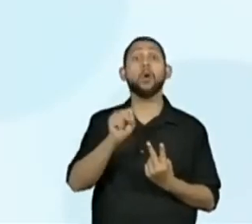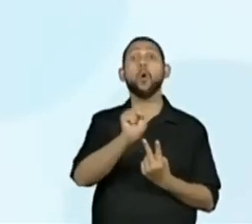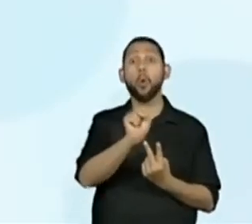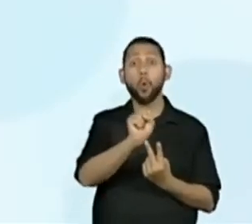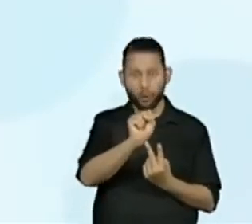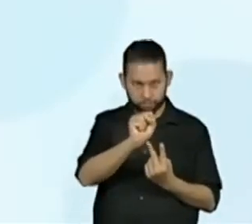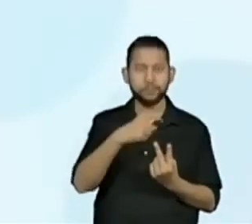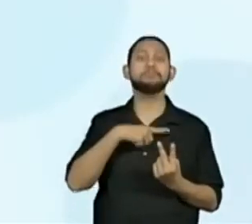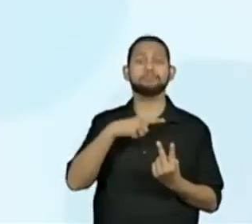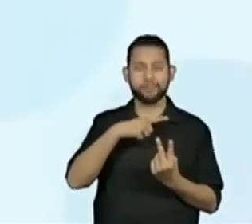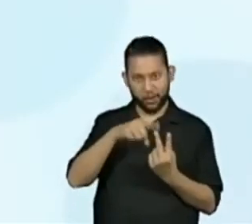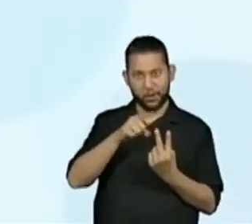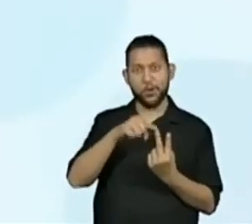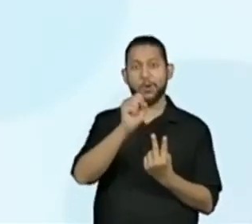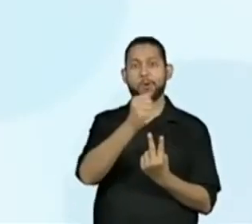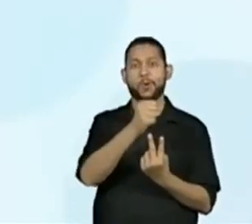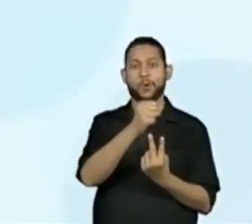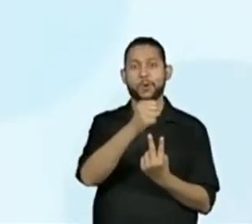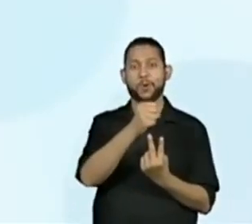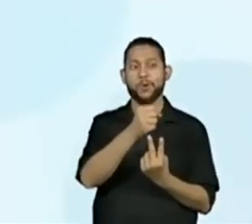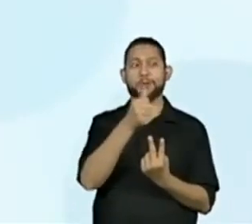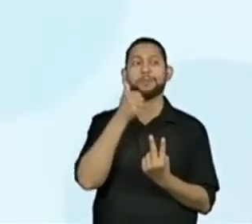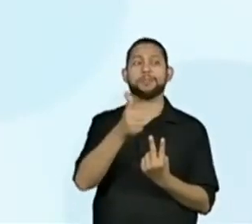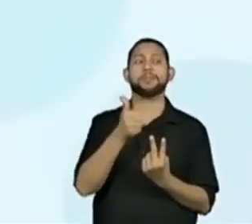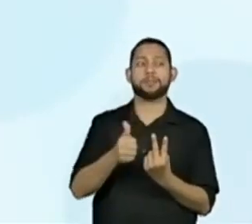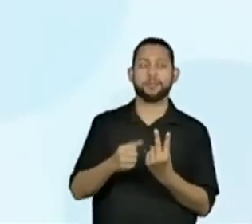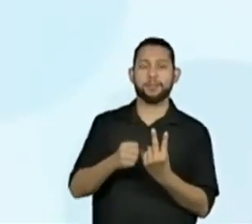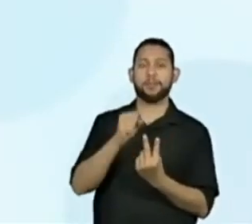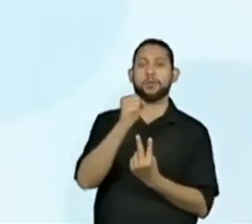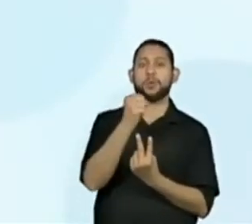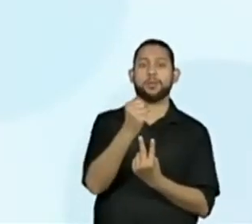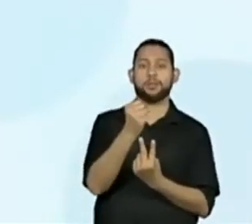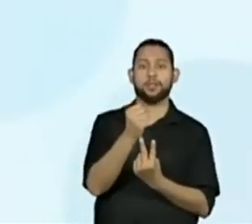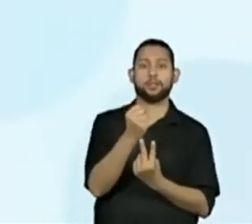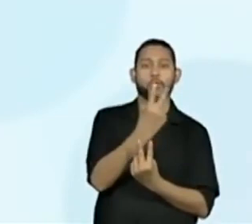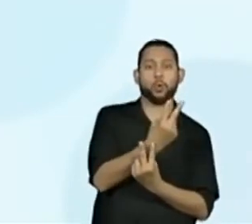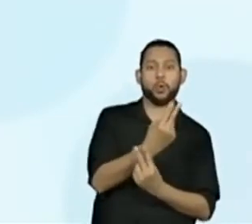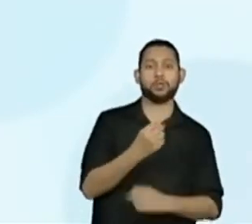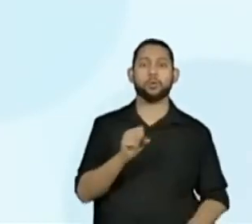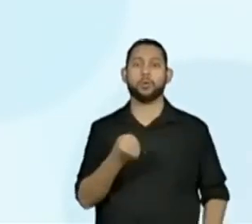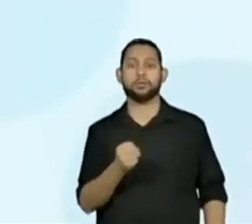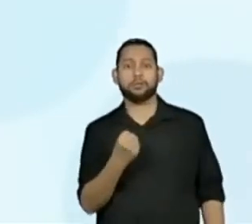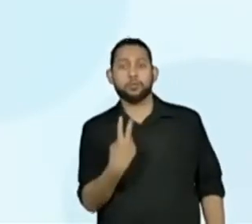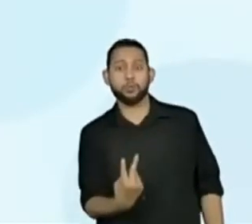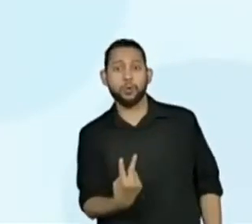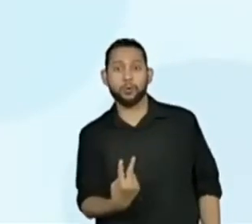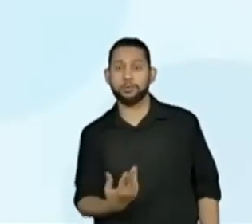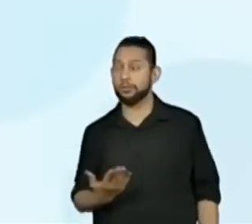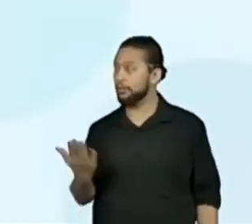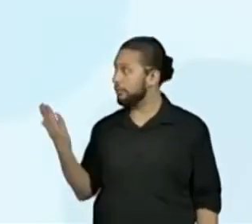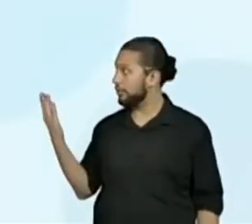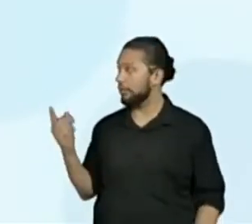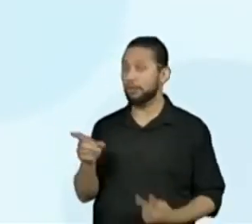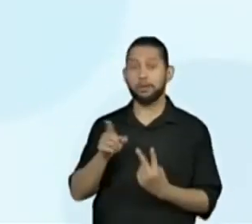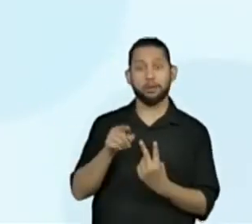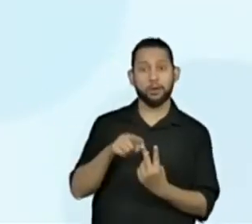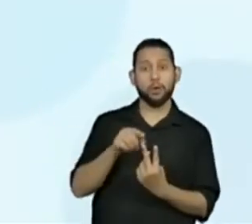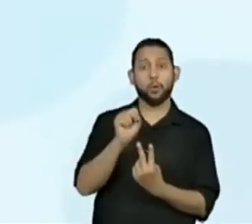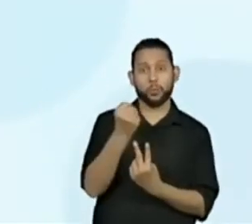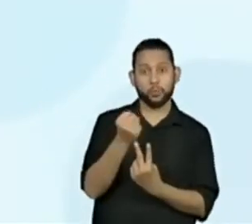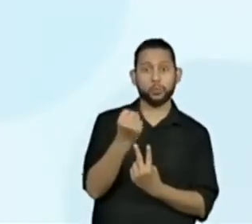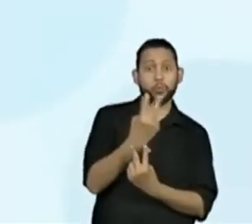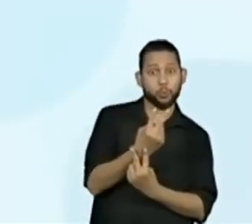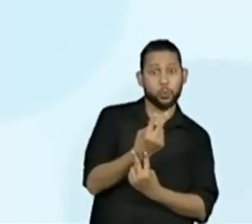8. Então, é 82, muito bem. Vamos anotando. E é importante você marcar o que você já